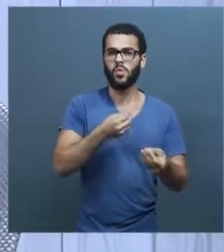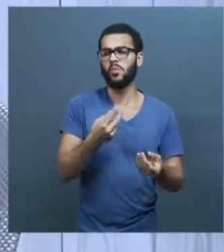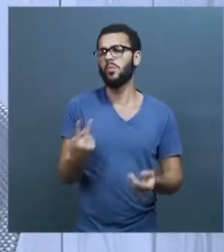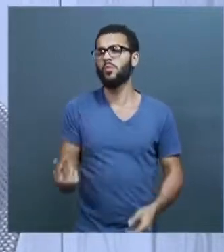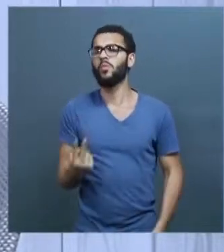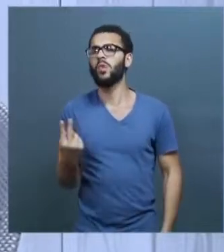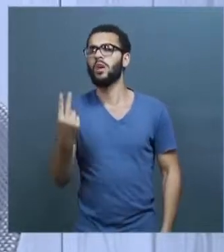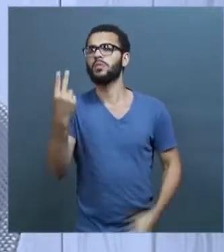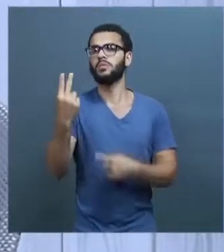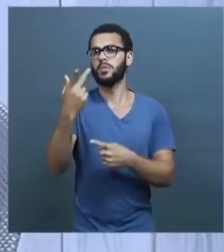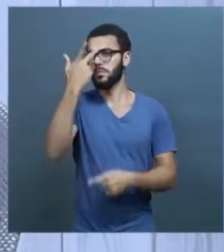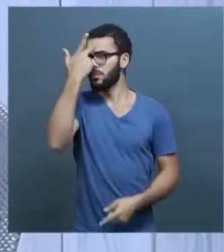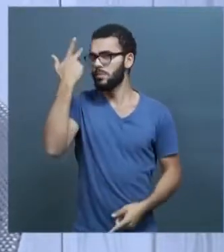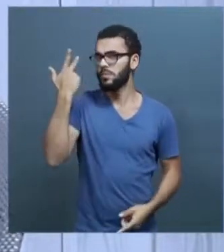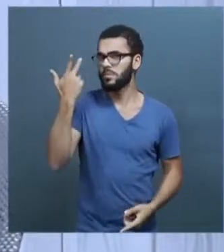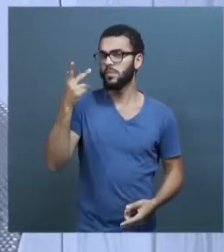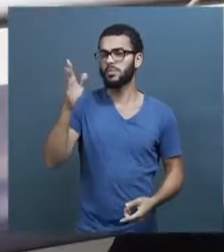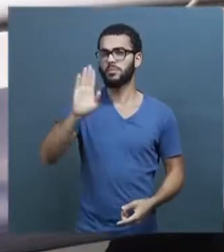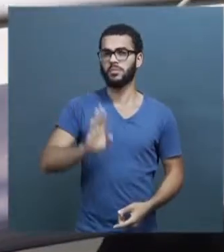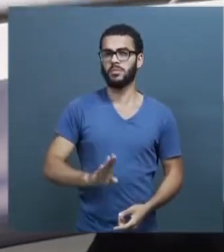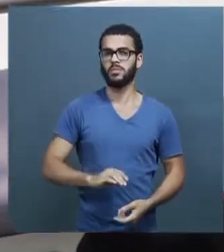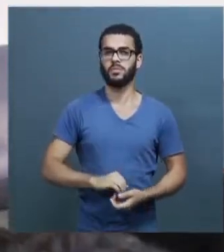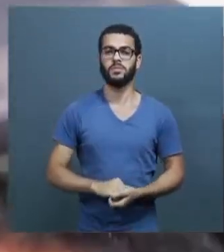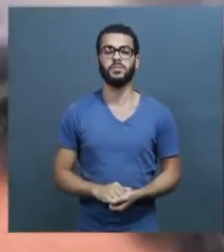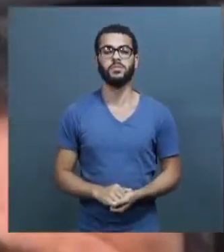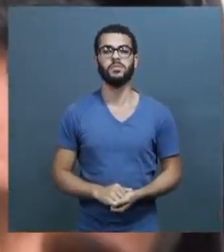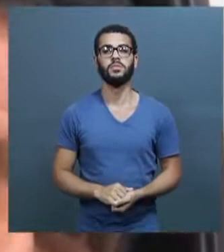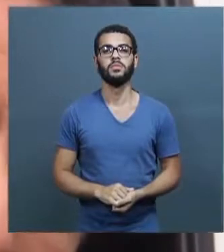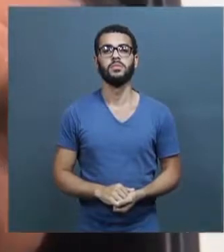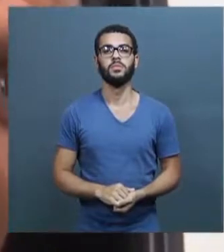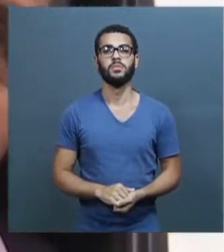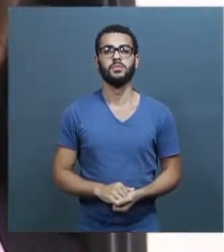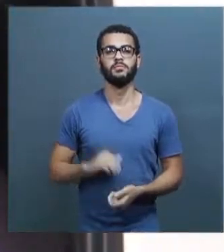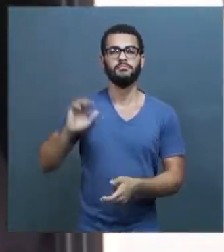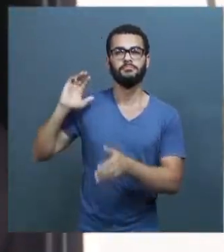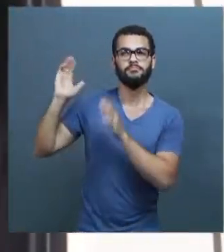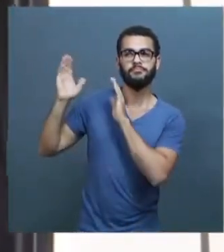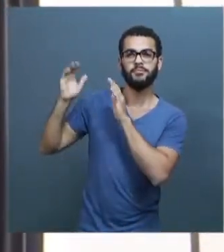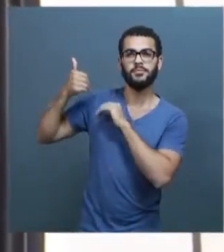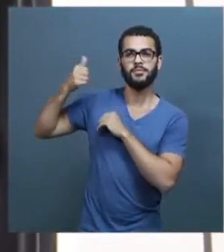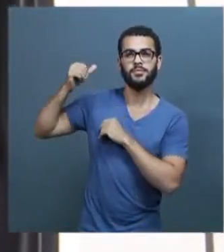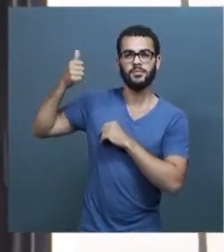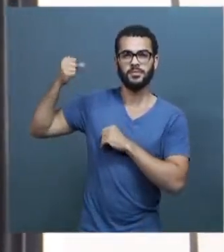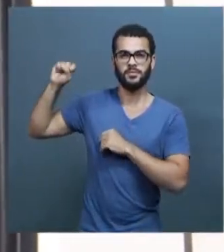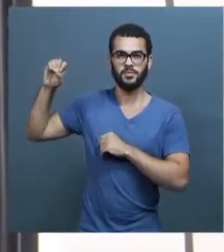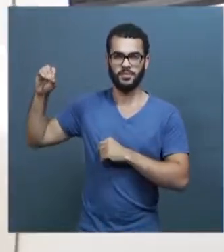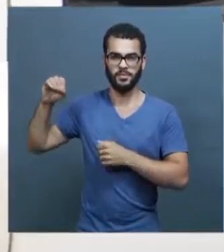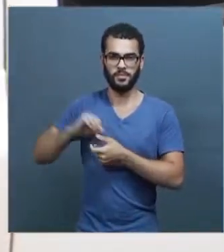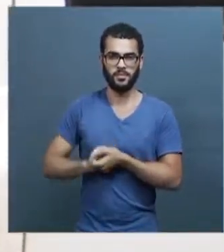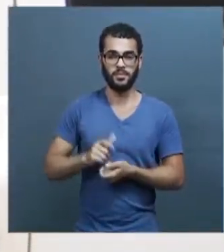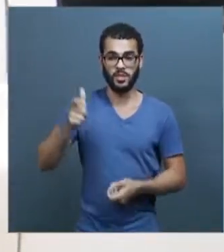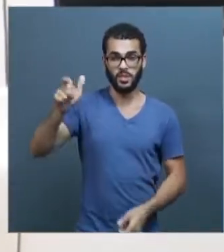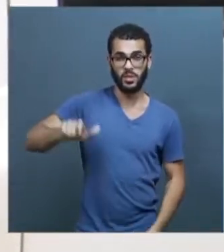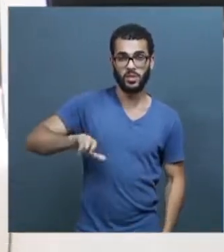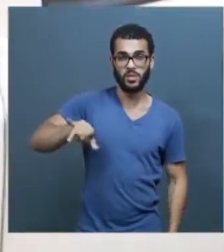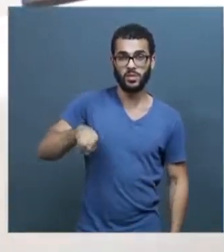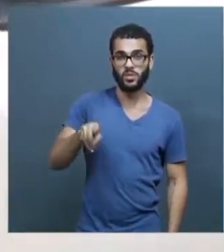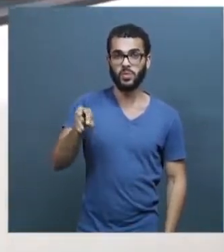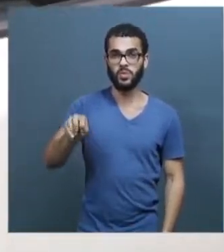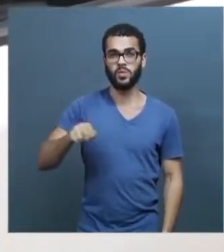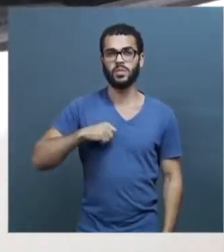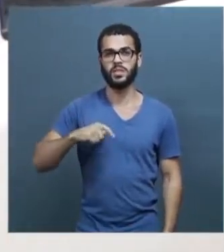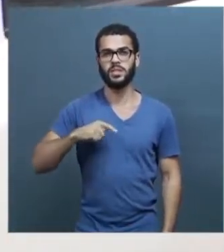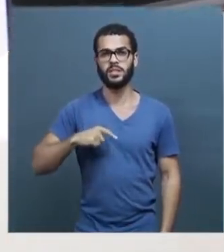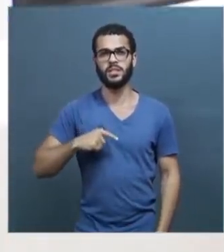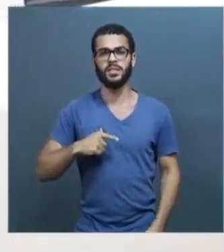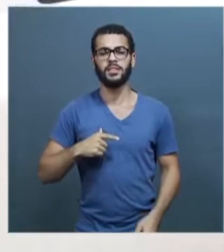brasileiros? Veja na reportagem. Nos anos 80, João sofreu um acidente de trânsito. Foi arremessado para